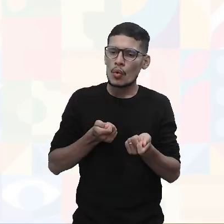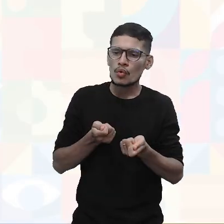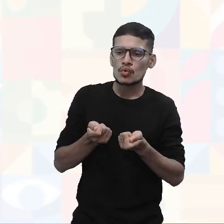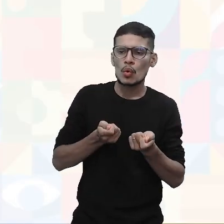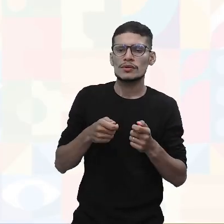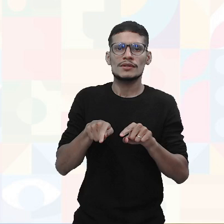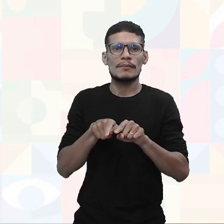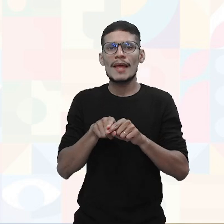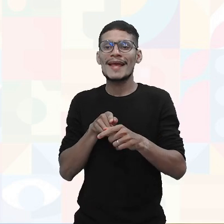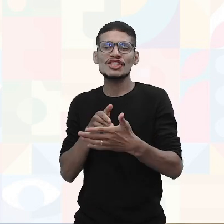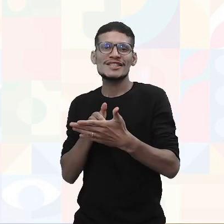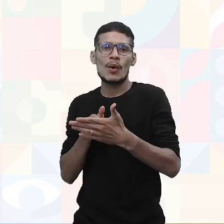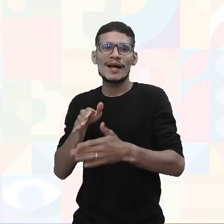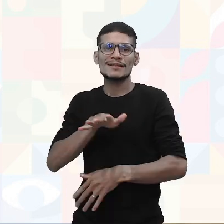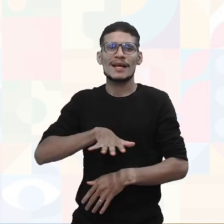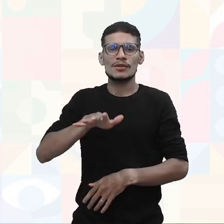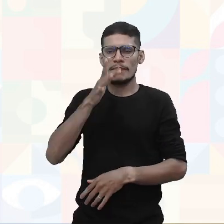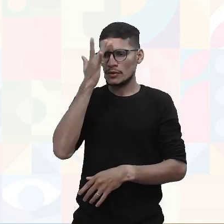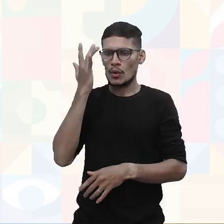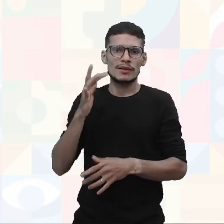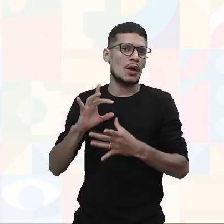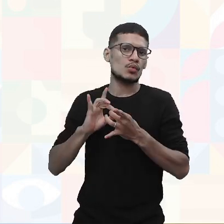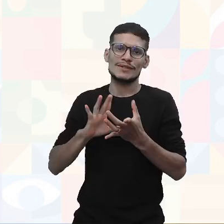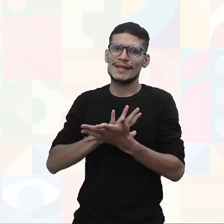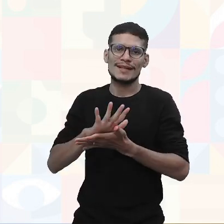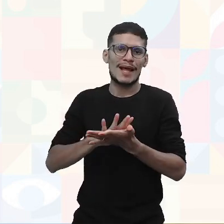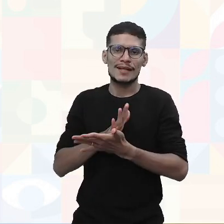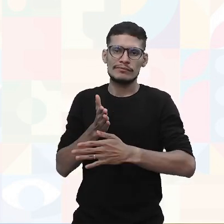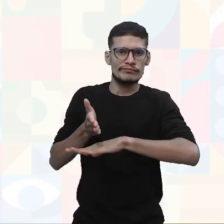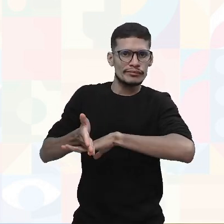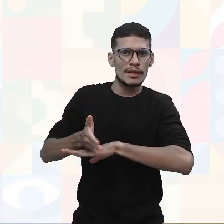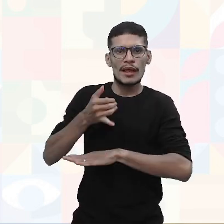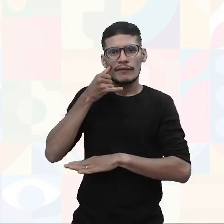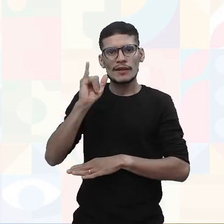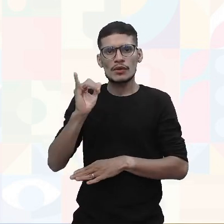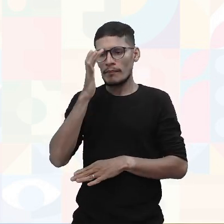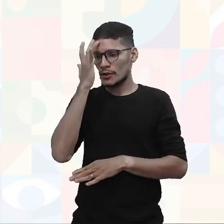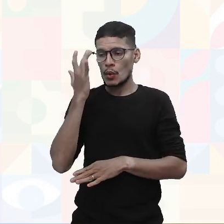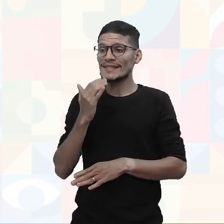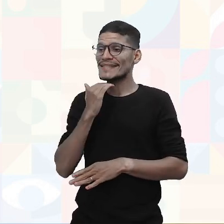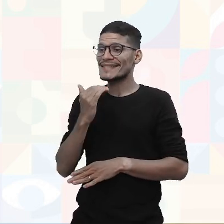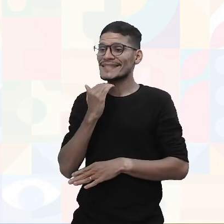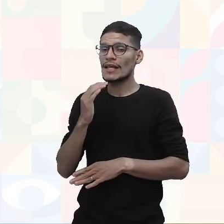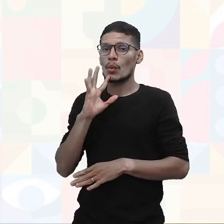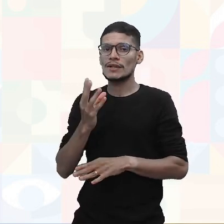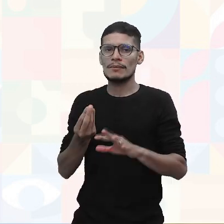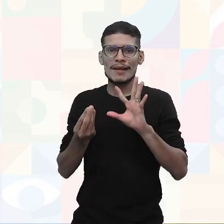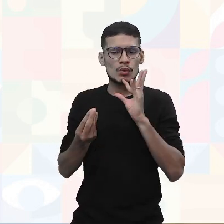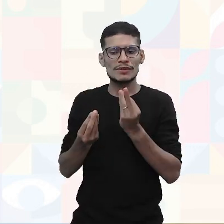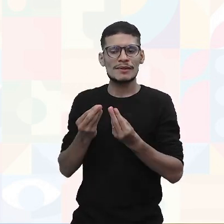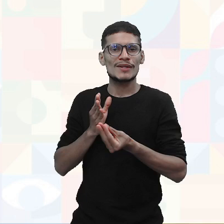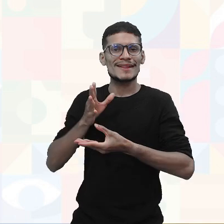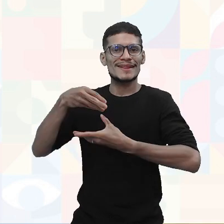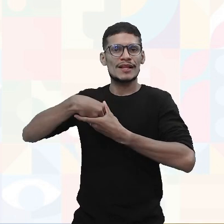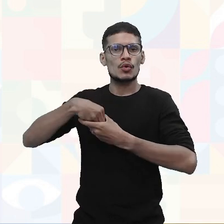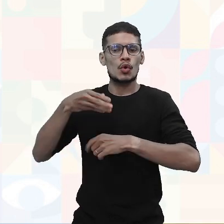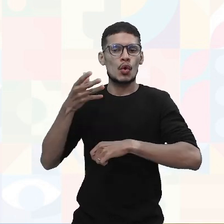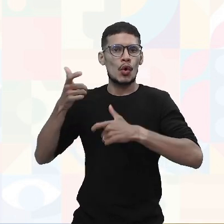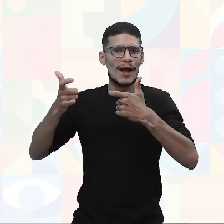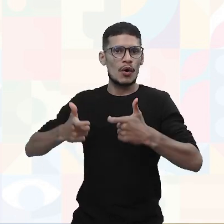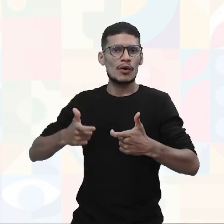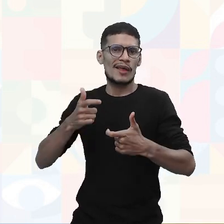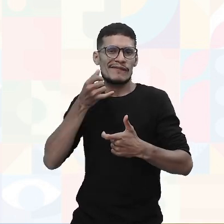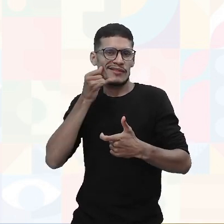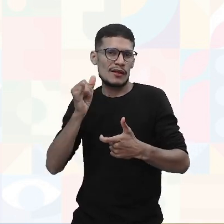restrição de acesso de pessoas não autorizadas a áreas, né, evitando assim que você não tenha uma pessoa sem conhecimento, né, naquele local, podendo se acidentar,